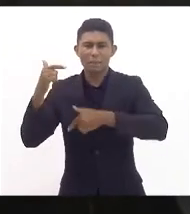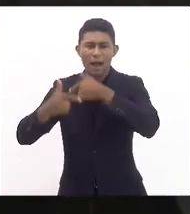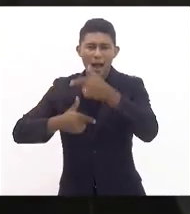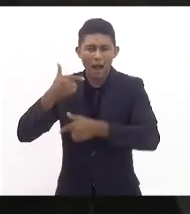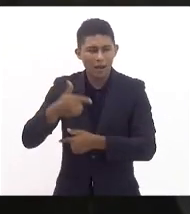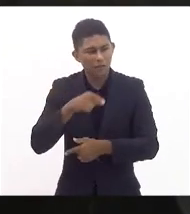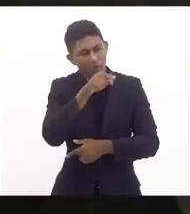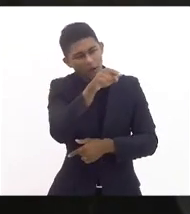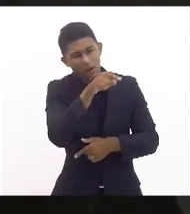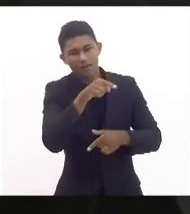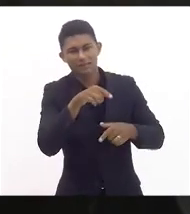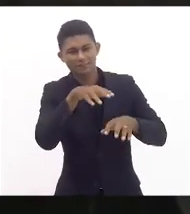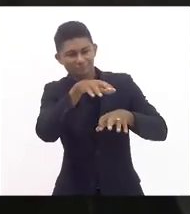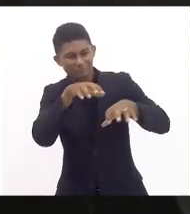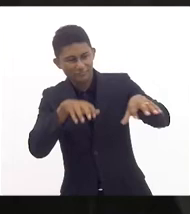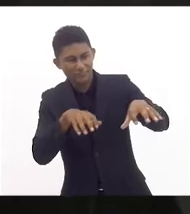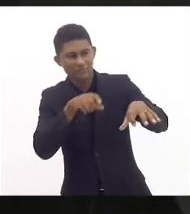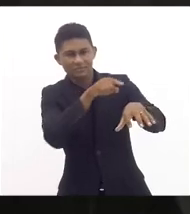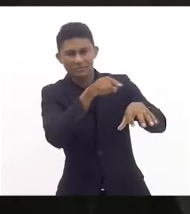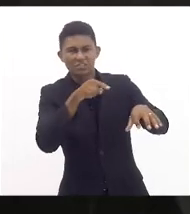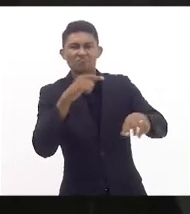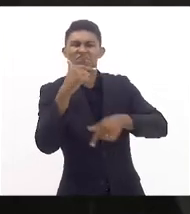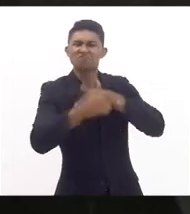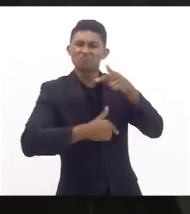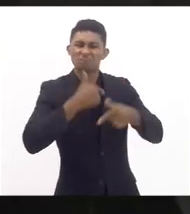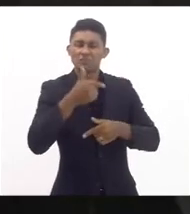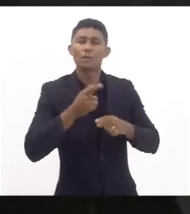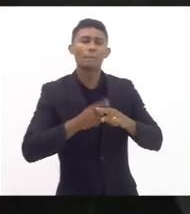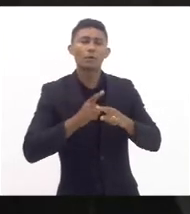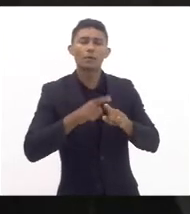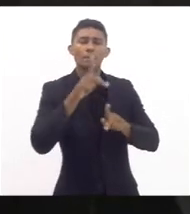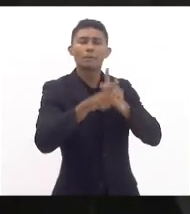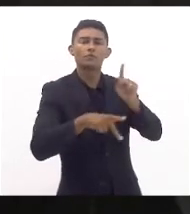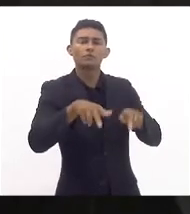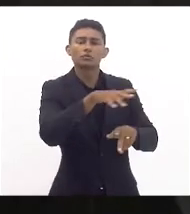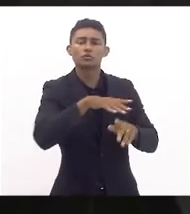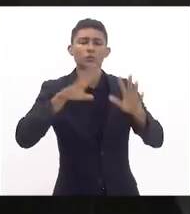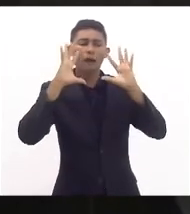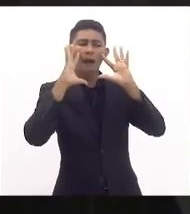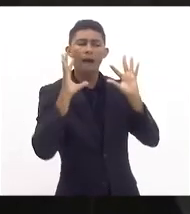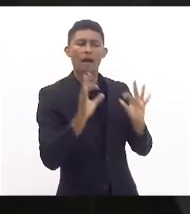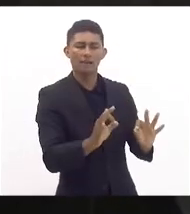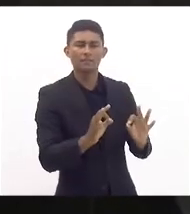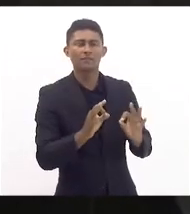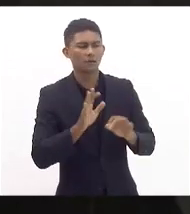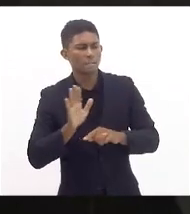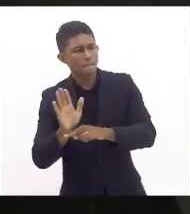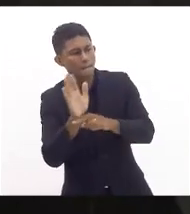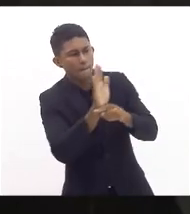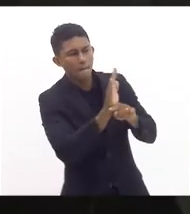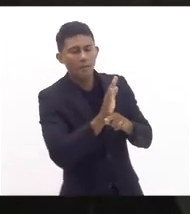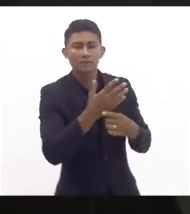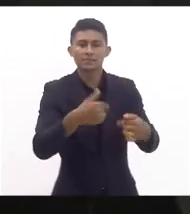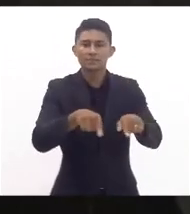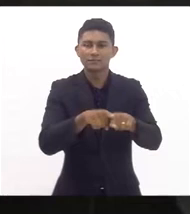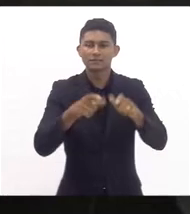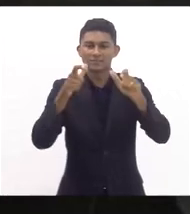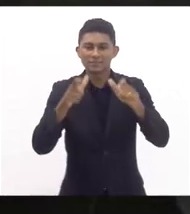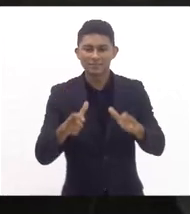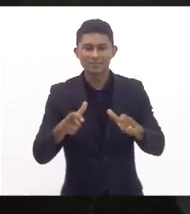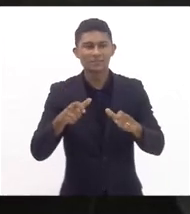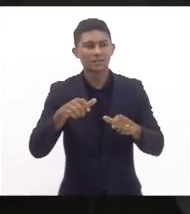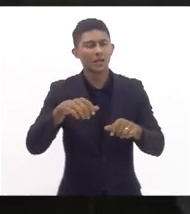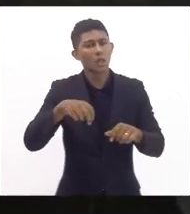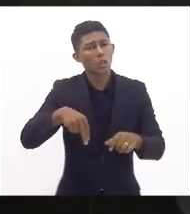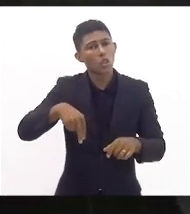para atender não só as demandas do município, como de toda a região noroeste e